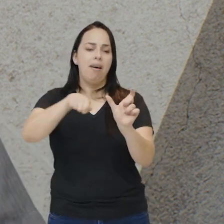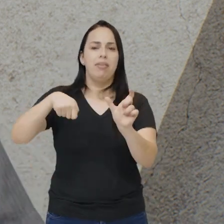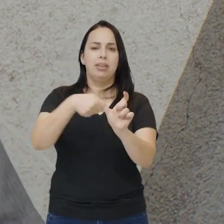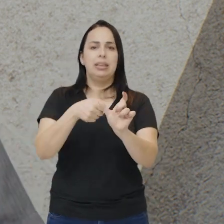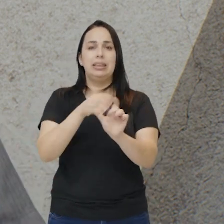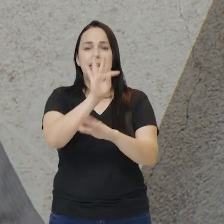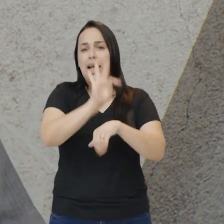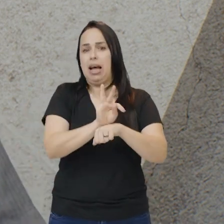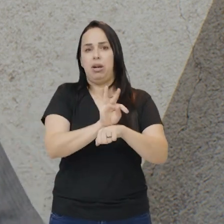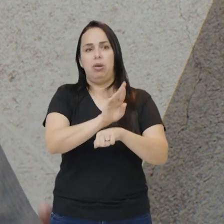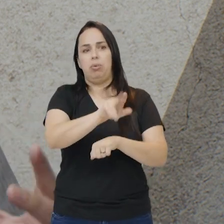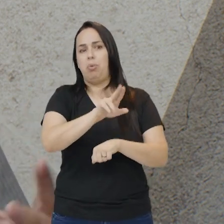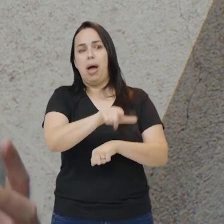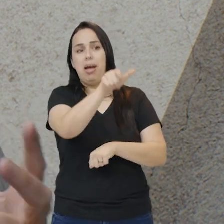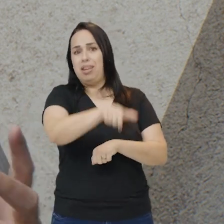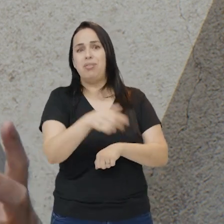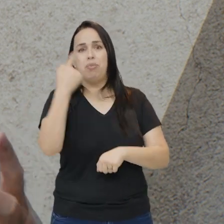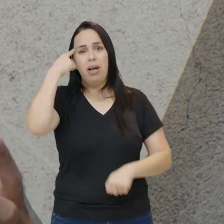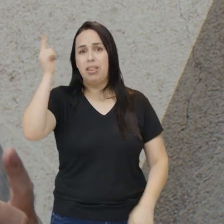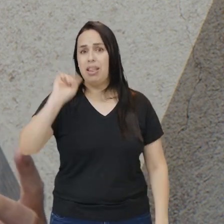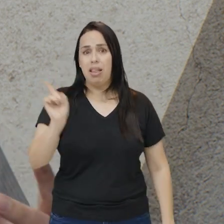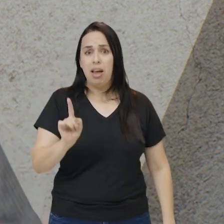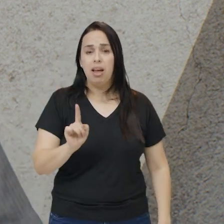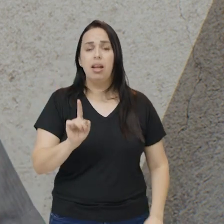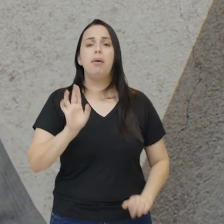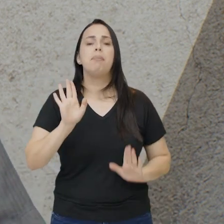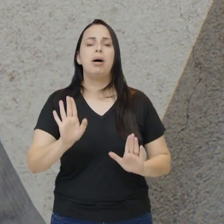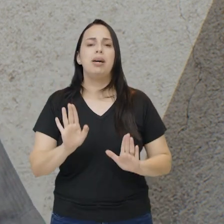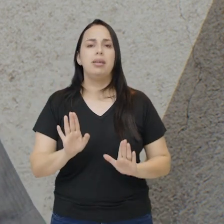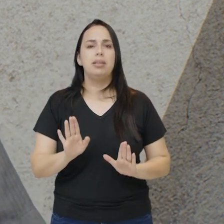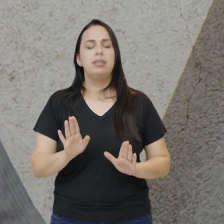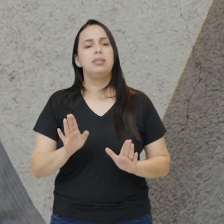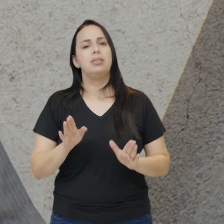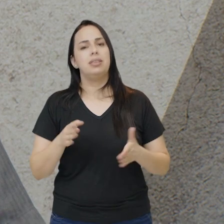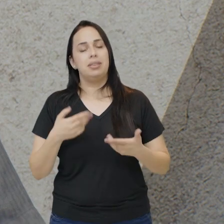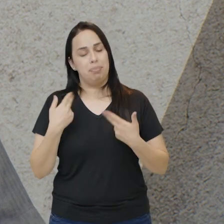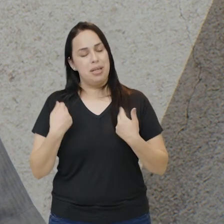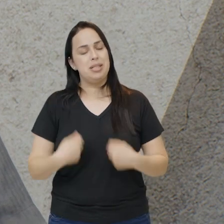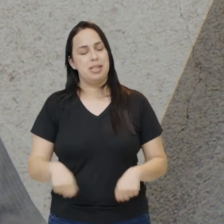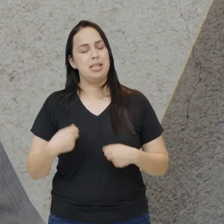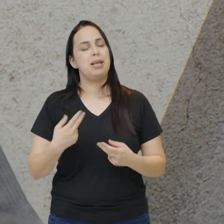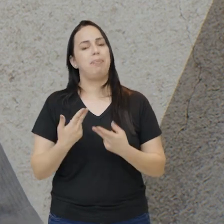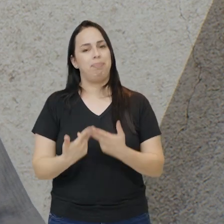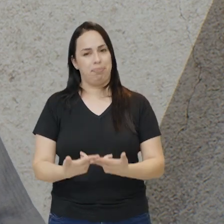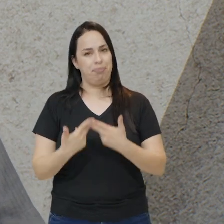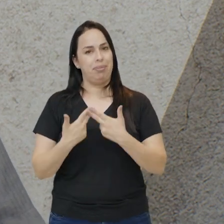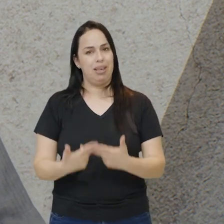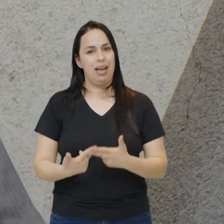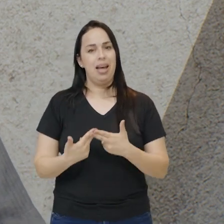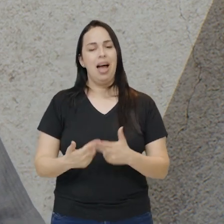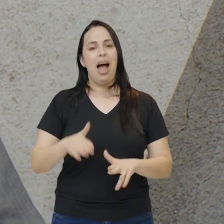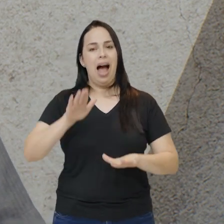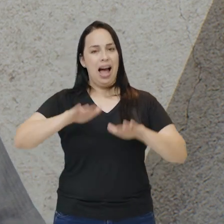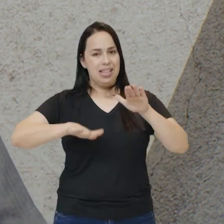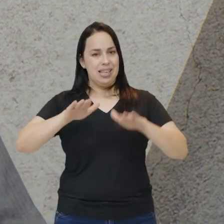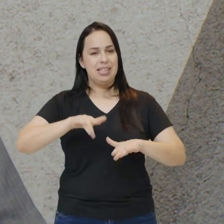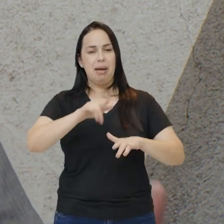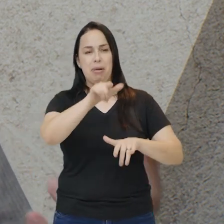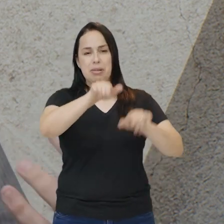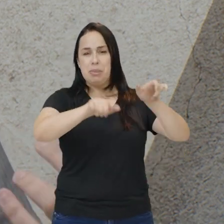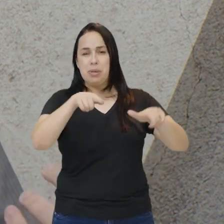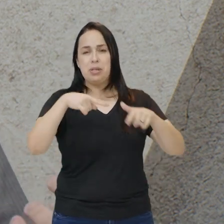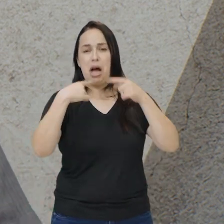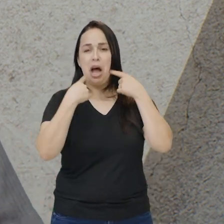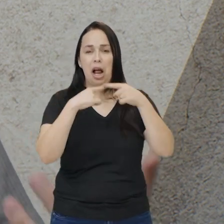não vai saber, né? Então, tentar adequar essa comunicação de melhor forma. Ser resiliente, porque muitas vezes você está